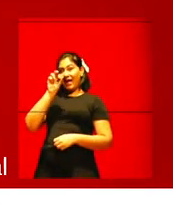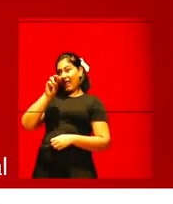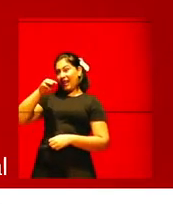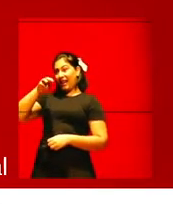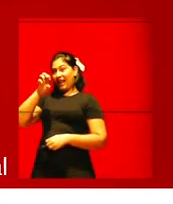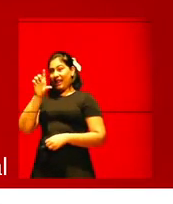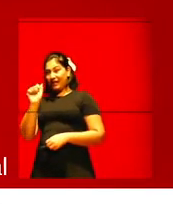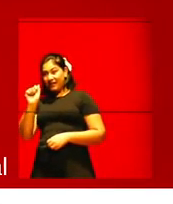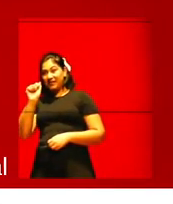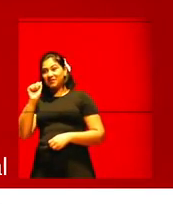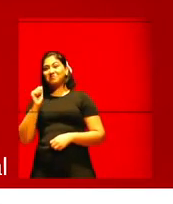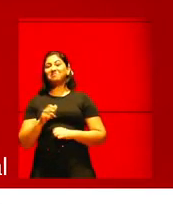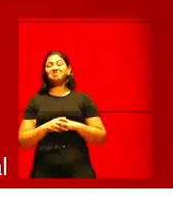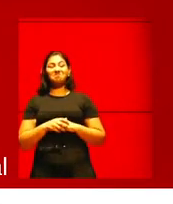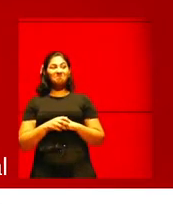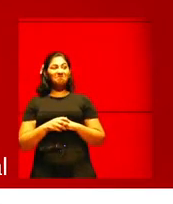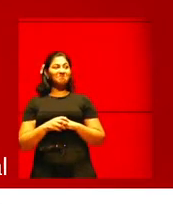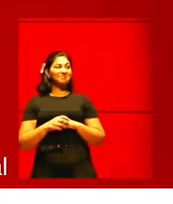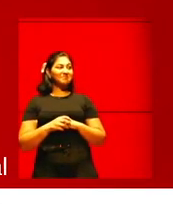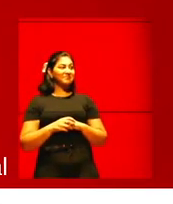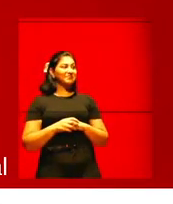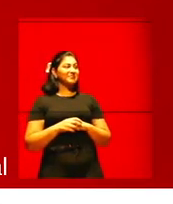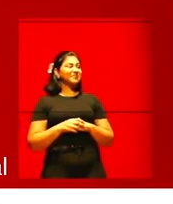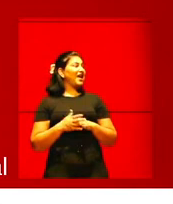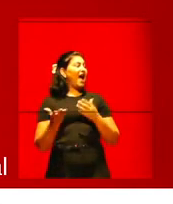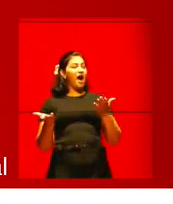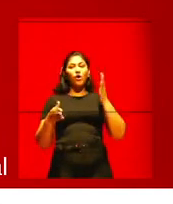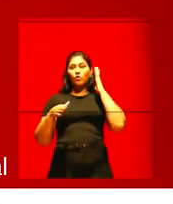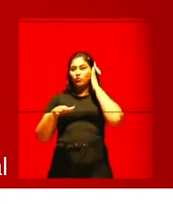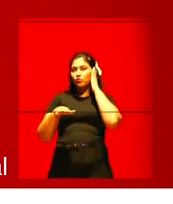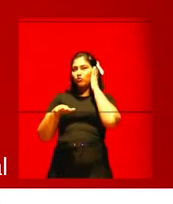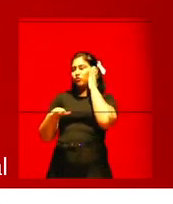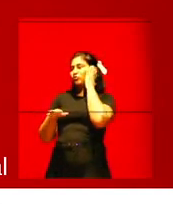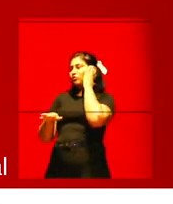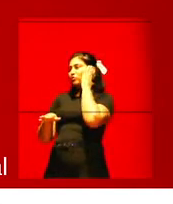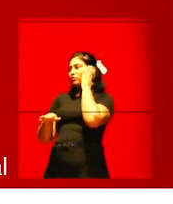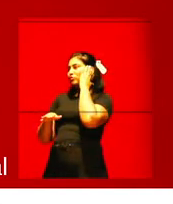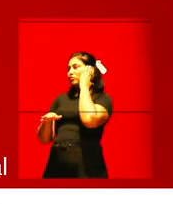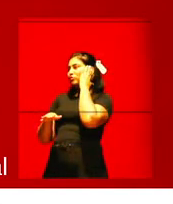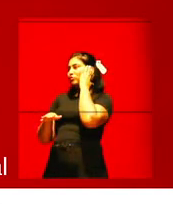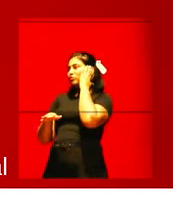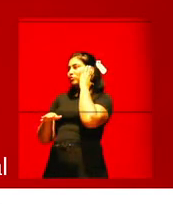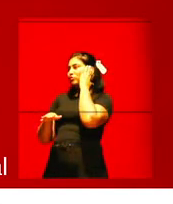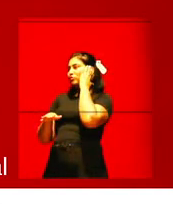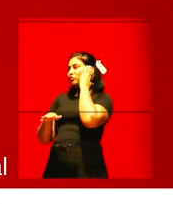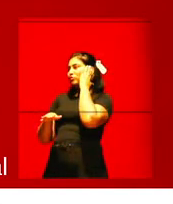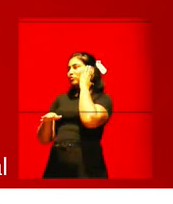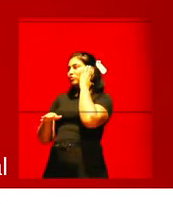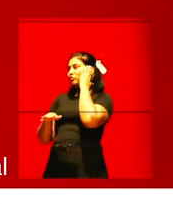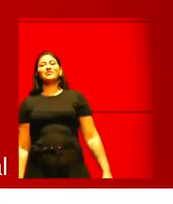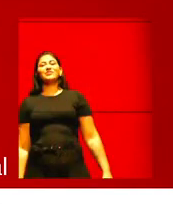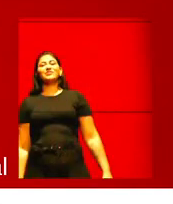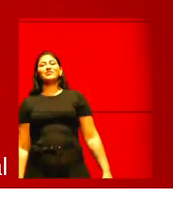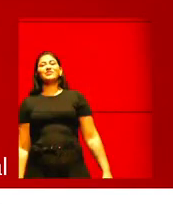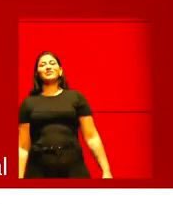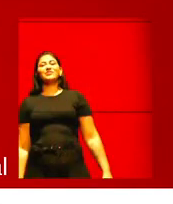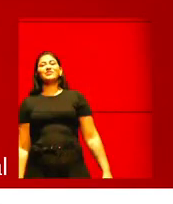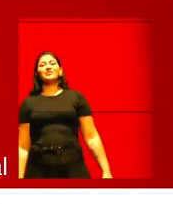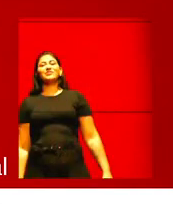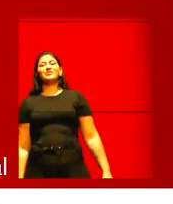Eita, gostei, gostei. Agora o DJ vai soltar o som para nós, que vocês estão com muita vergonha. Pode soltar o som.